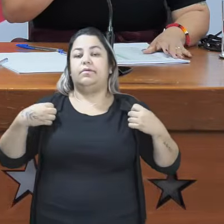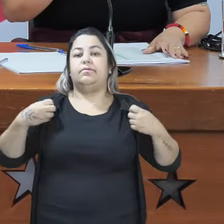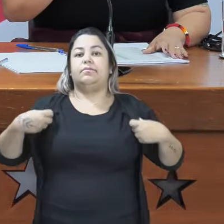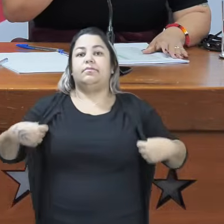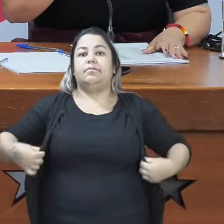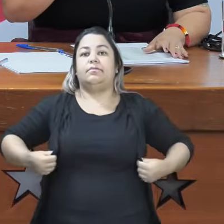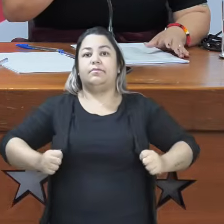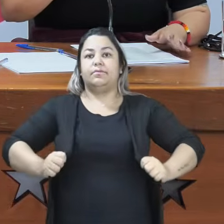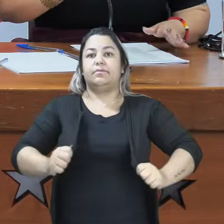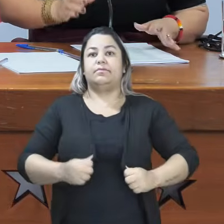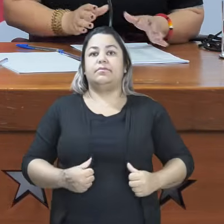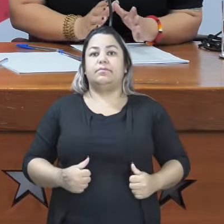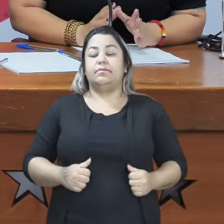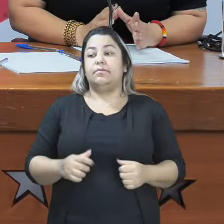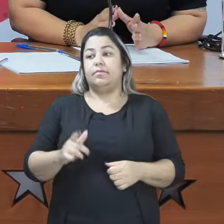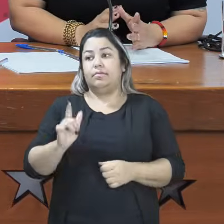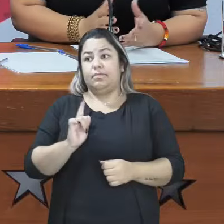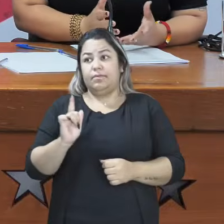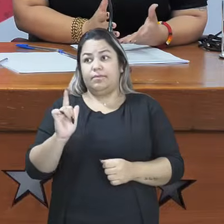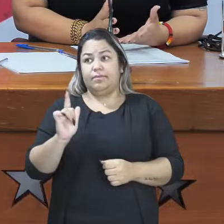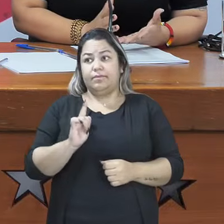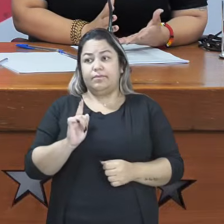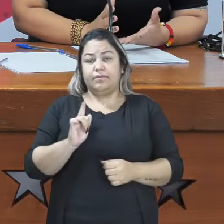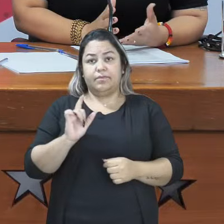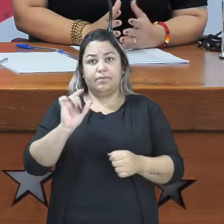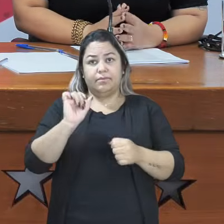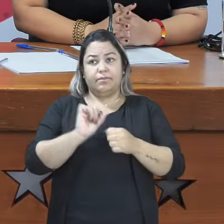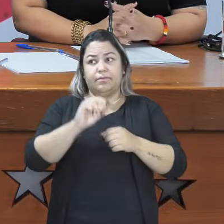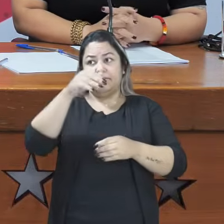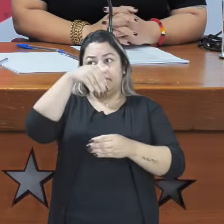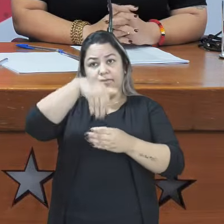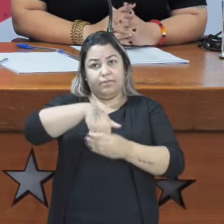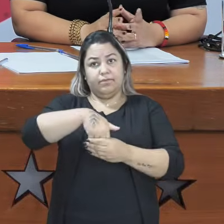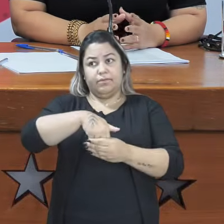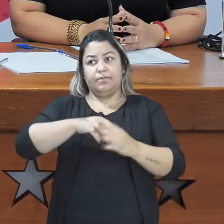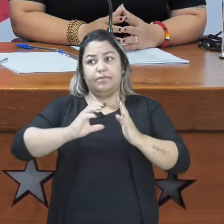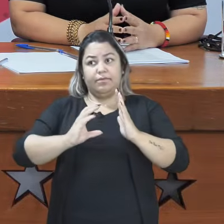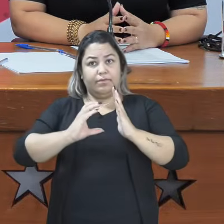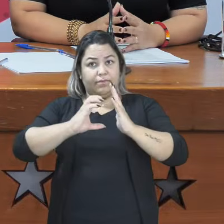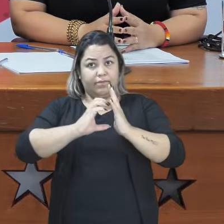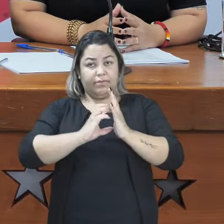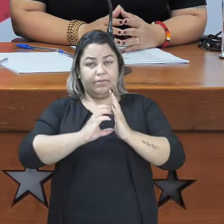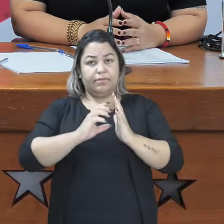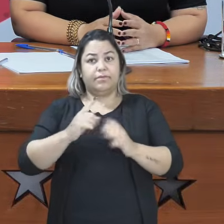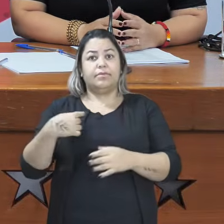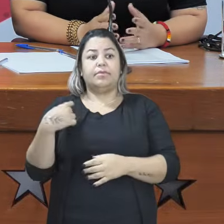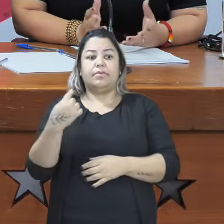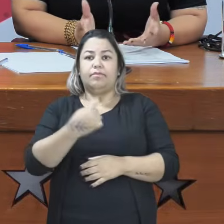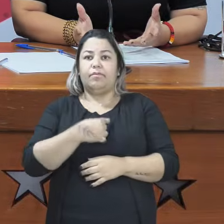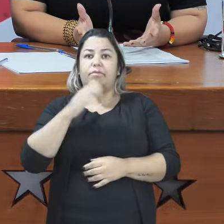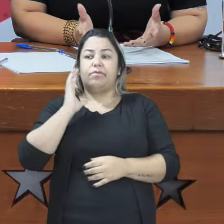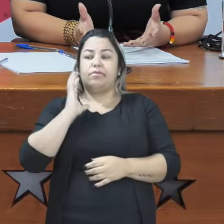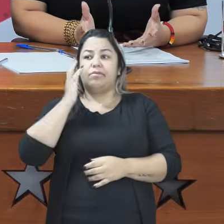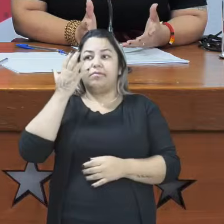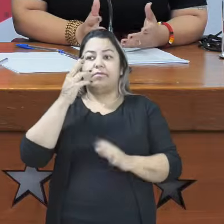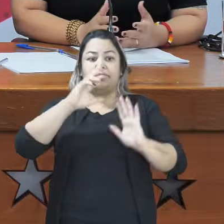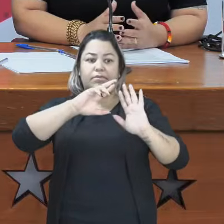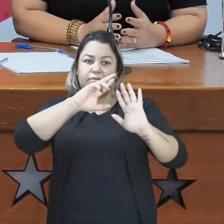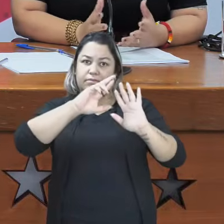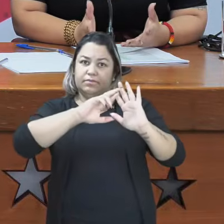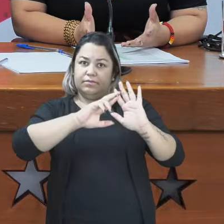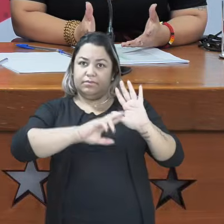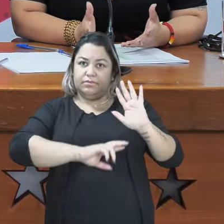Primeiro que nós temos, para fazer a eleição interna no partido, nós definimos um regulamento.